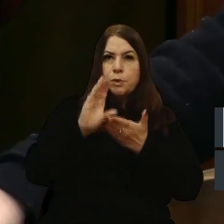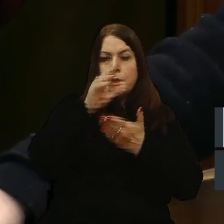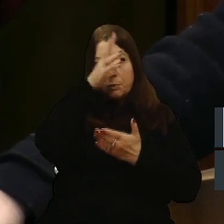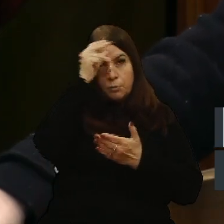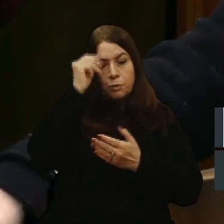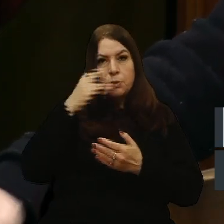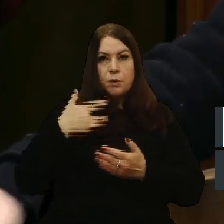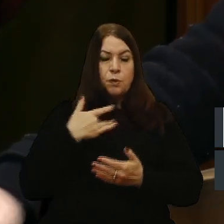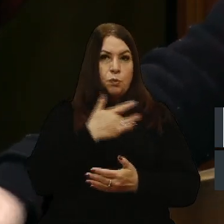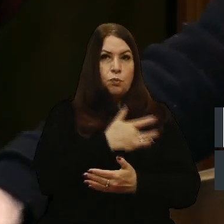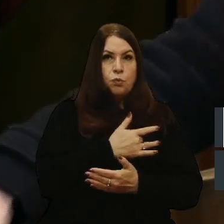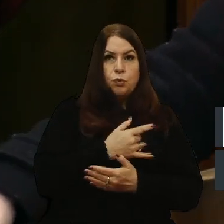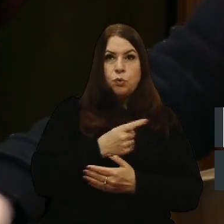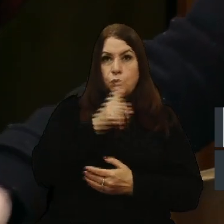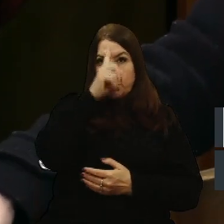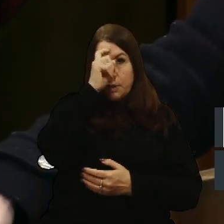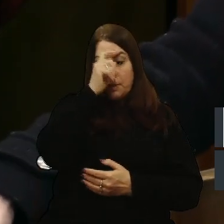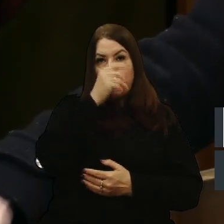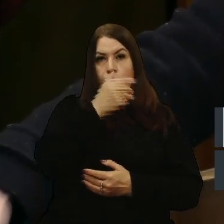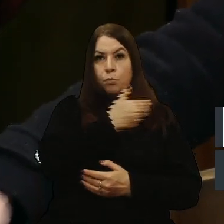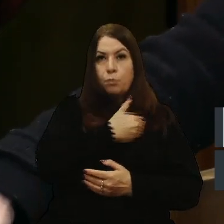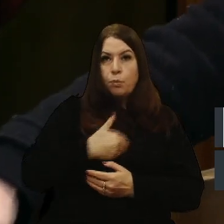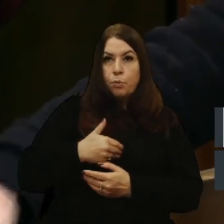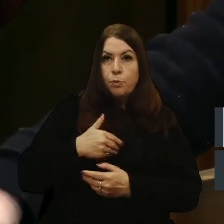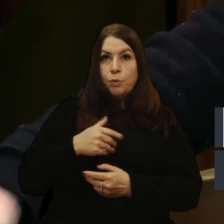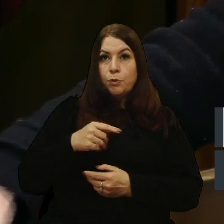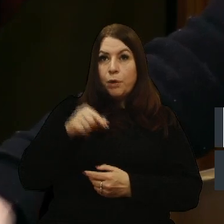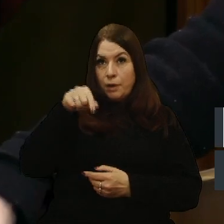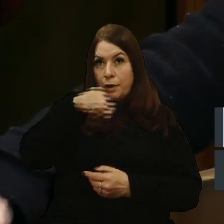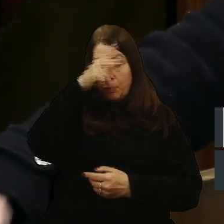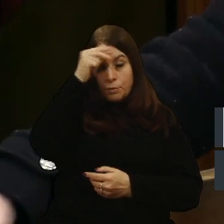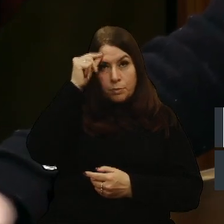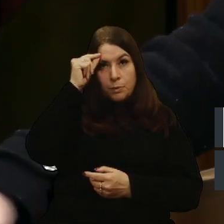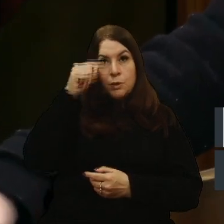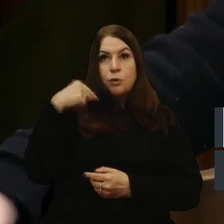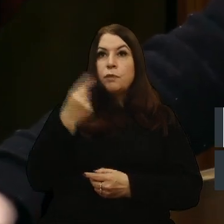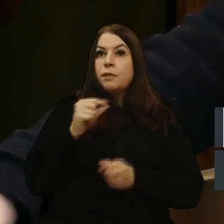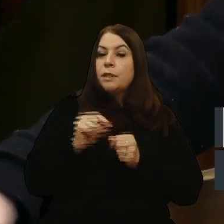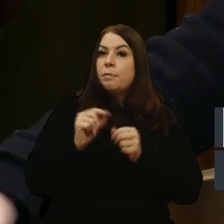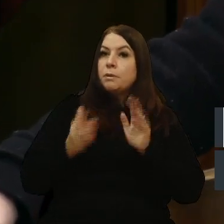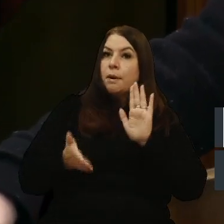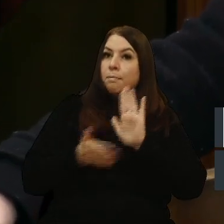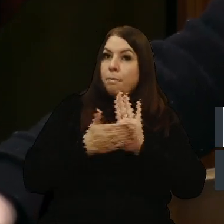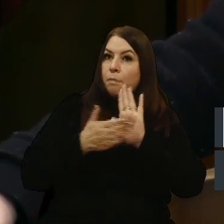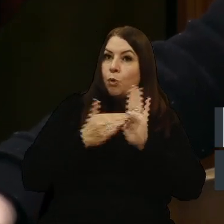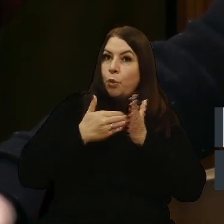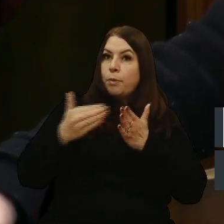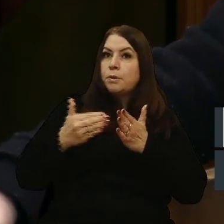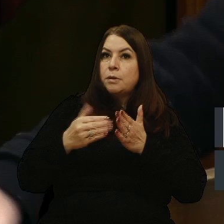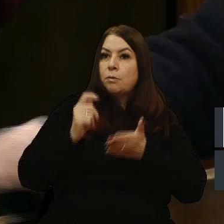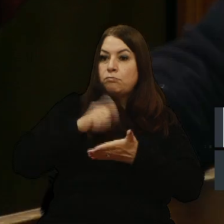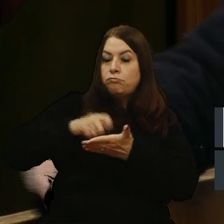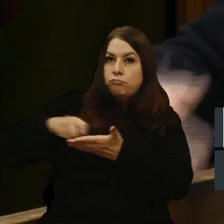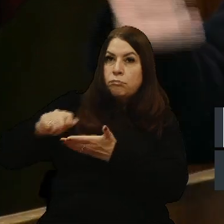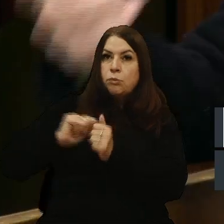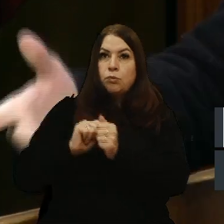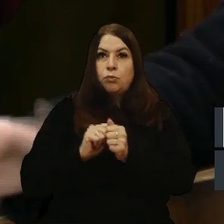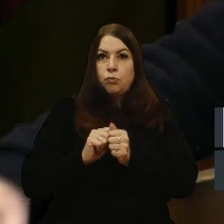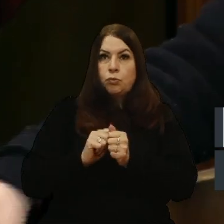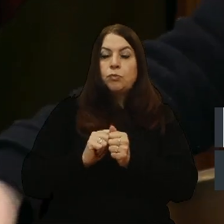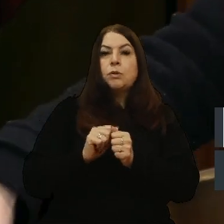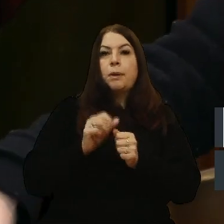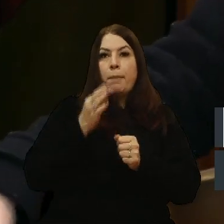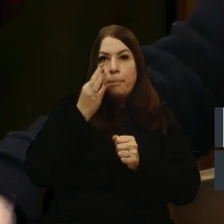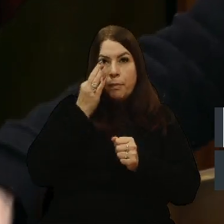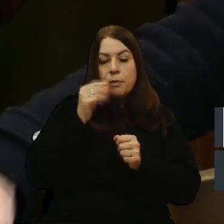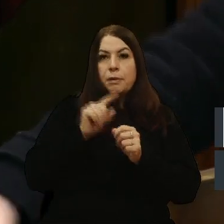Saúde, do Hospital Público Municipal. Nós lançamos essa pauta, nobres colegas, iniciamos um abaixo-assinado físico, vamos fazer